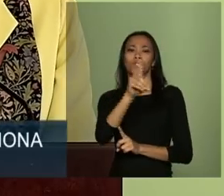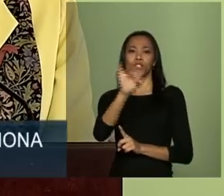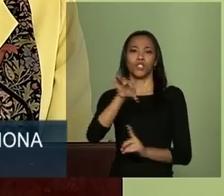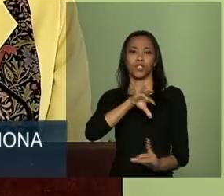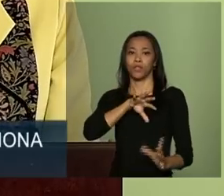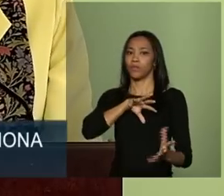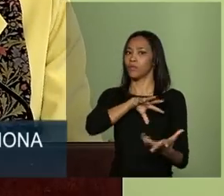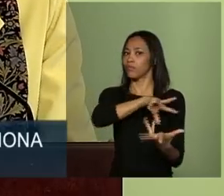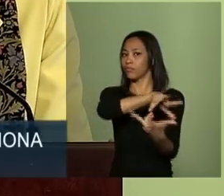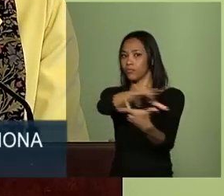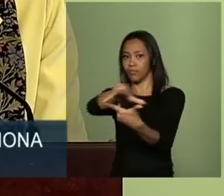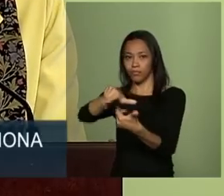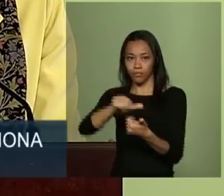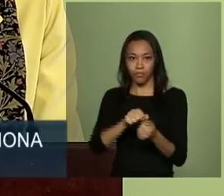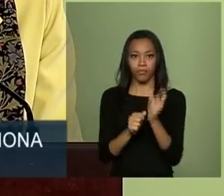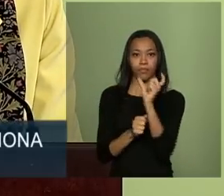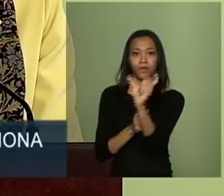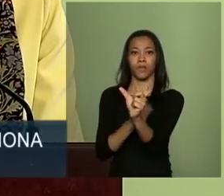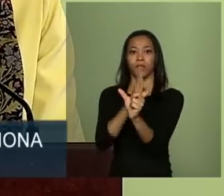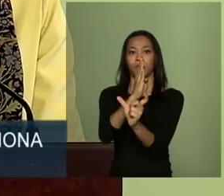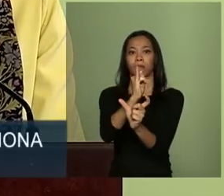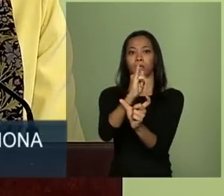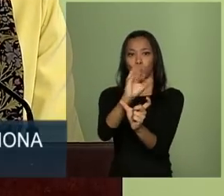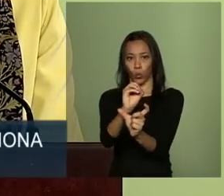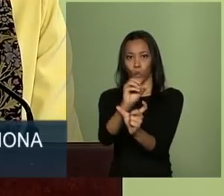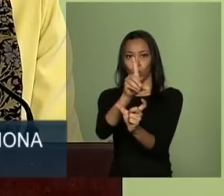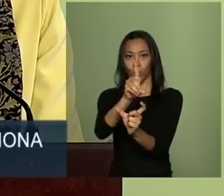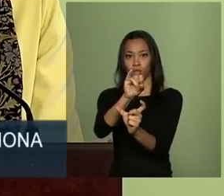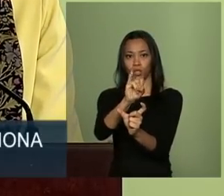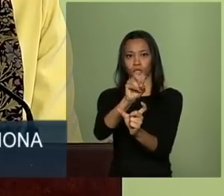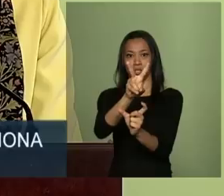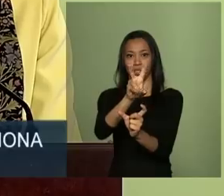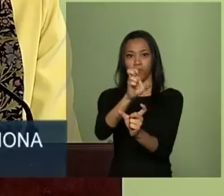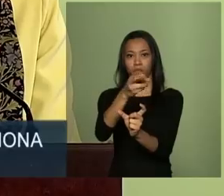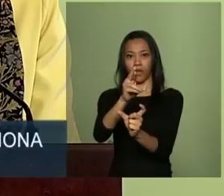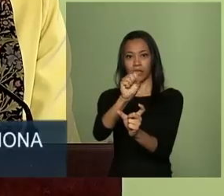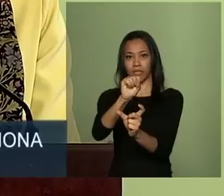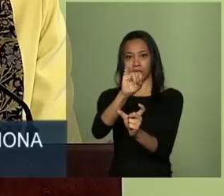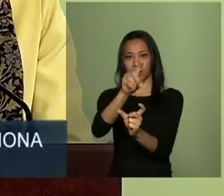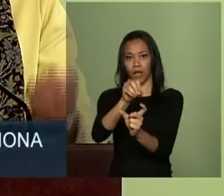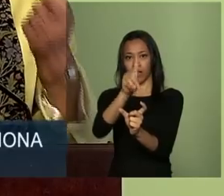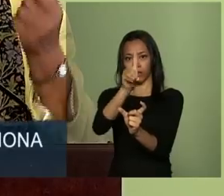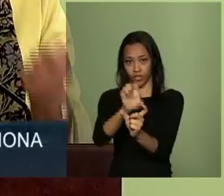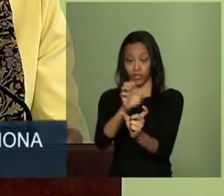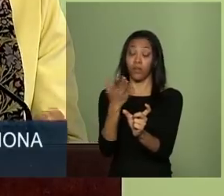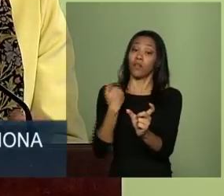da Biodiversidade. Nós comemoramos esse dia